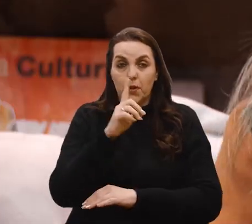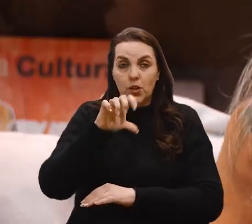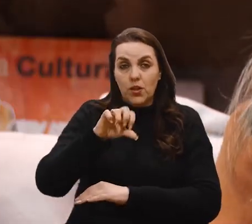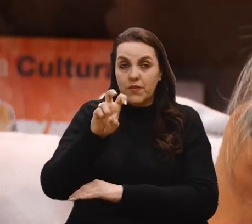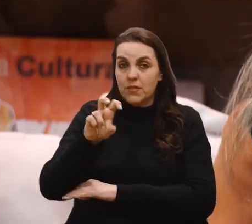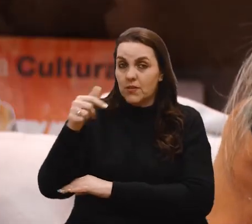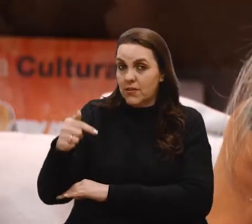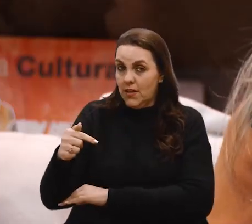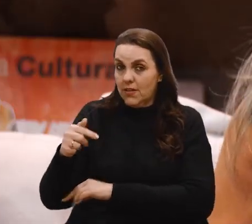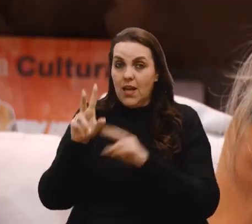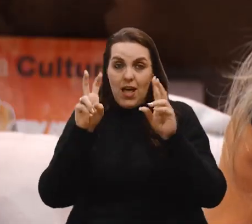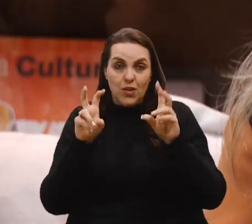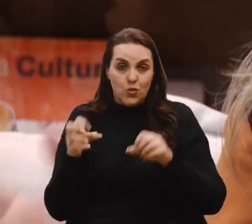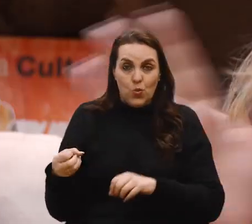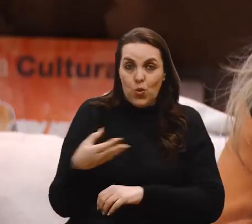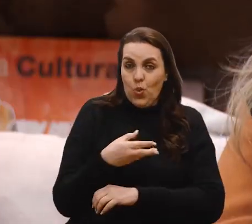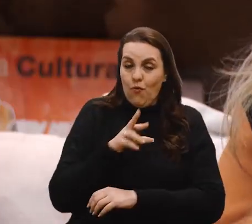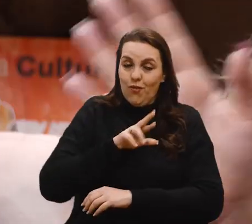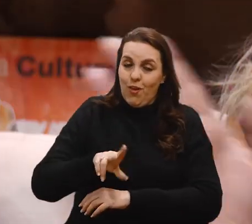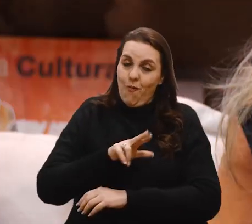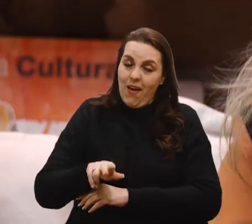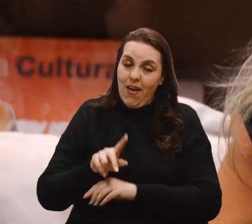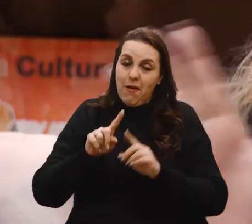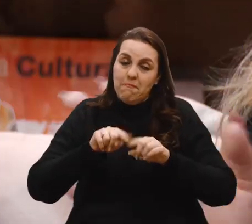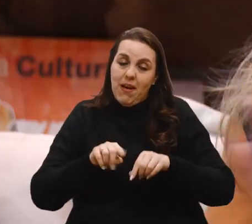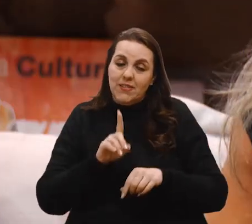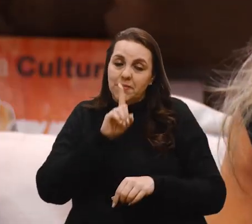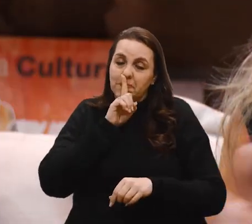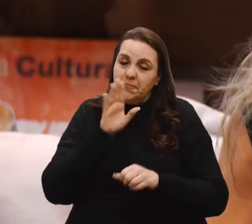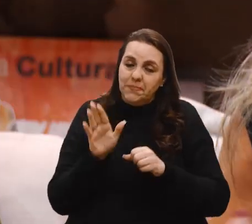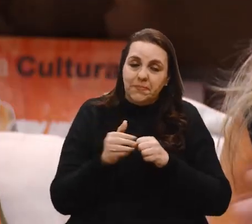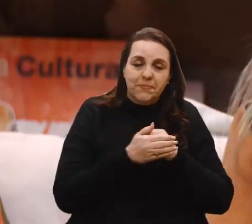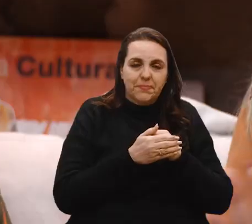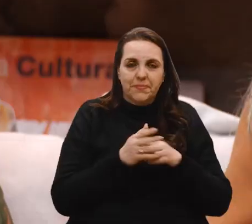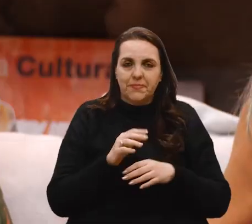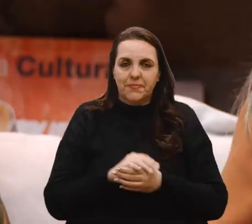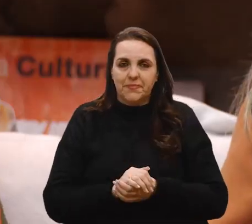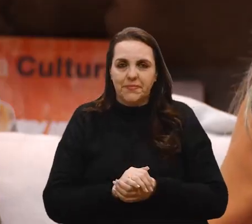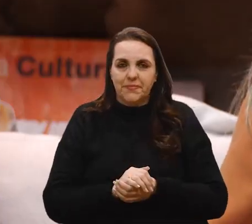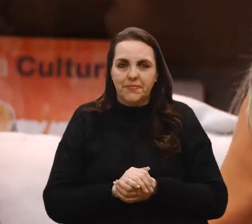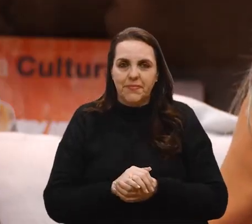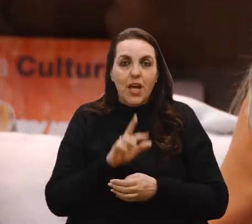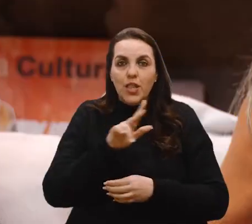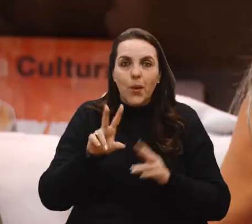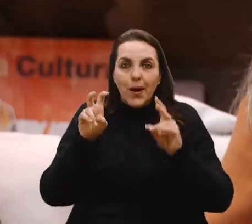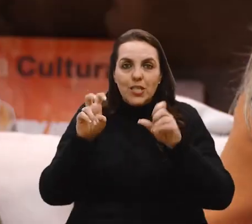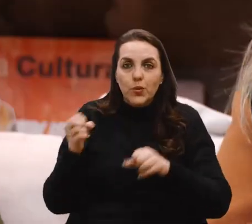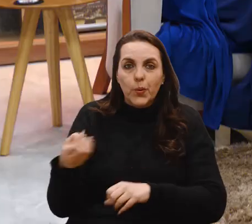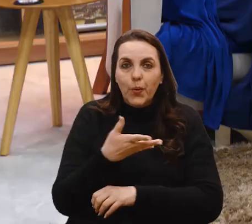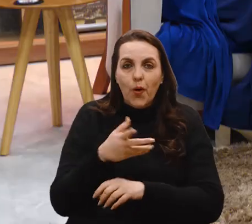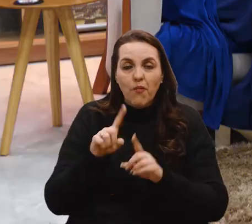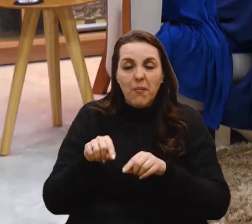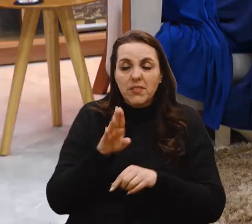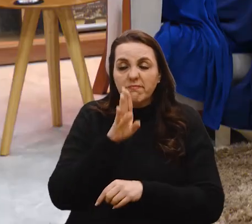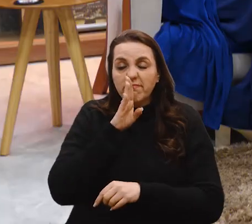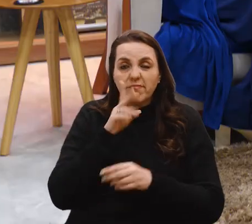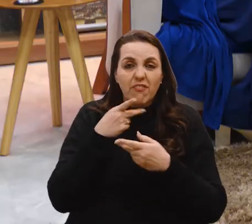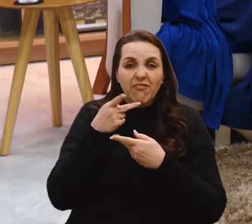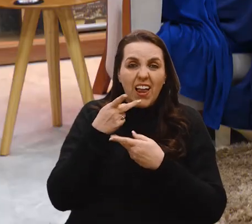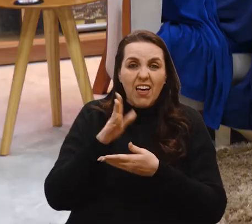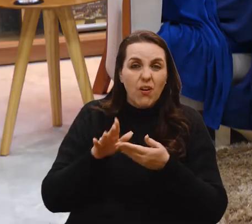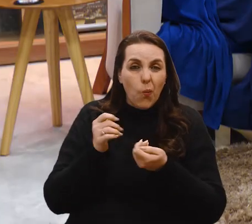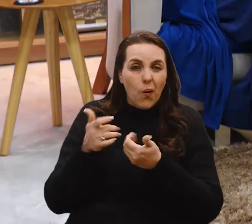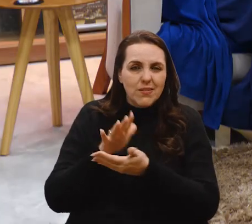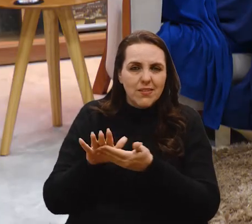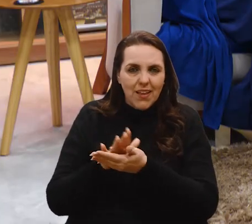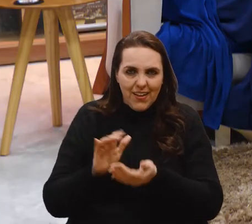é um assunto novo, mas talvez estava ainda não se falando nisso. Não é um assunto novo, mas era um assunto muito pouco falado. Muito pouco falado. Agora